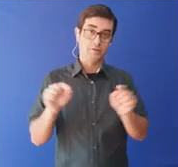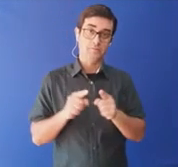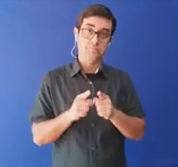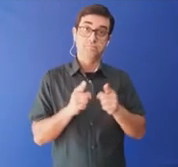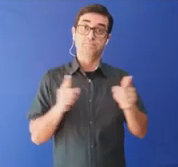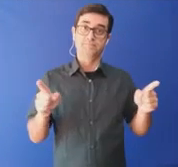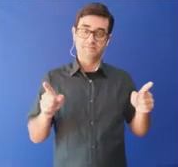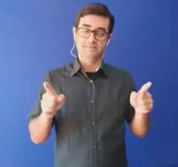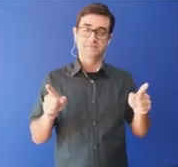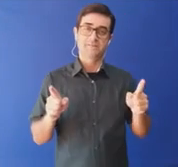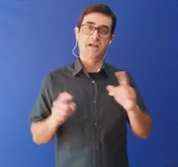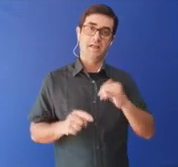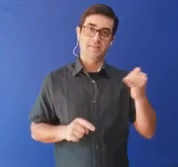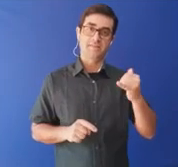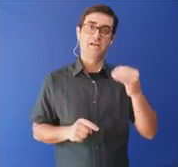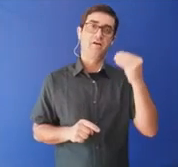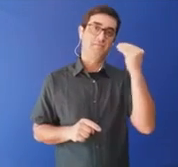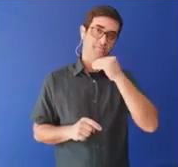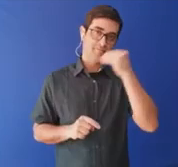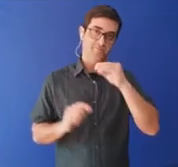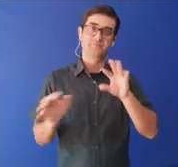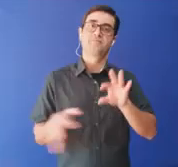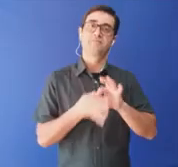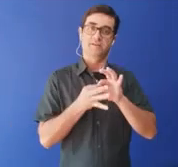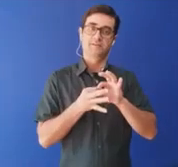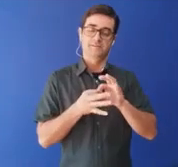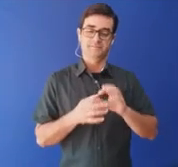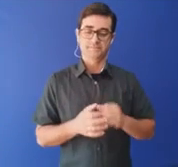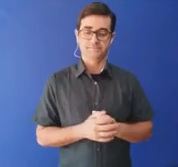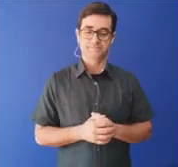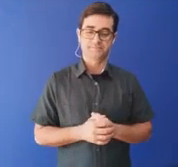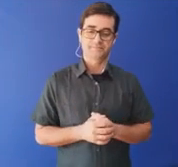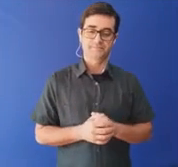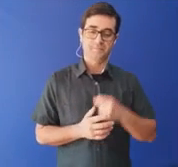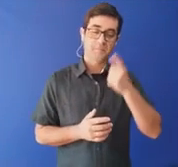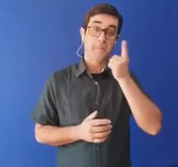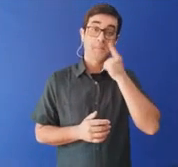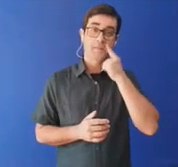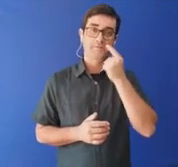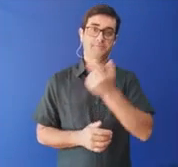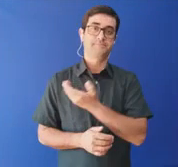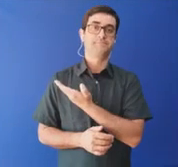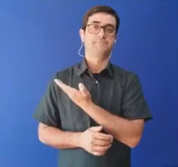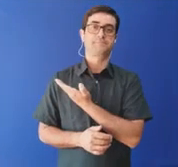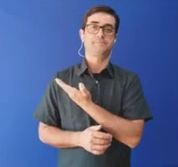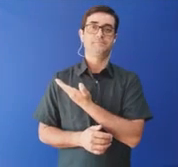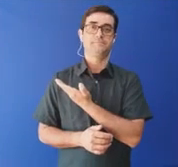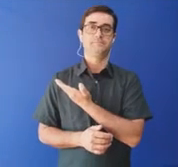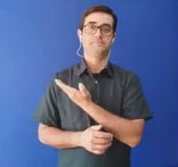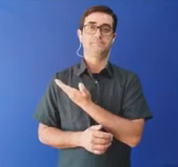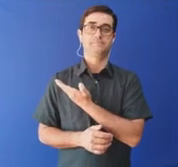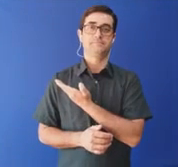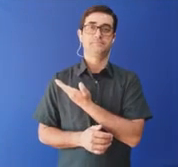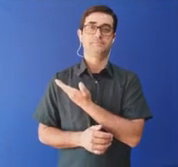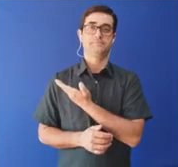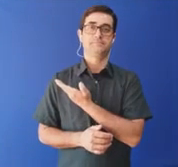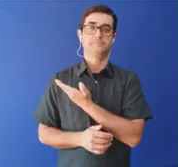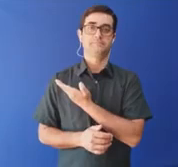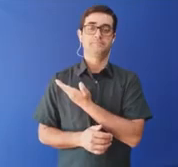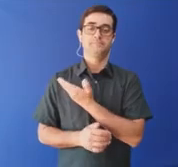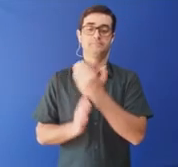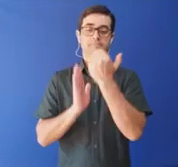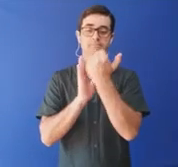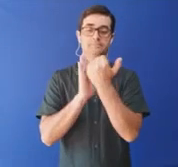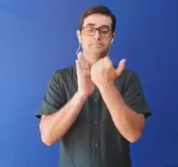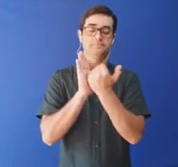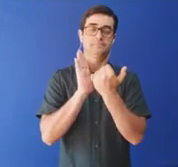mais fraca é a ligação. Então, está aqui um resumo. Ordem de ligação. A tripla é mais forte que a